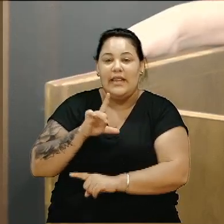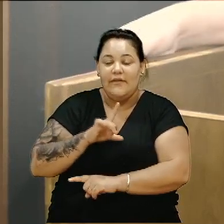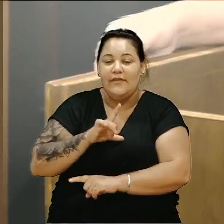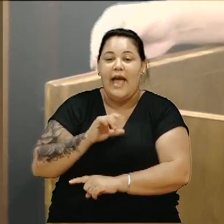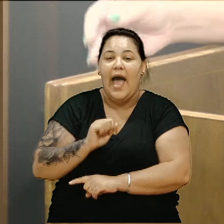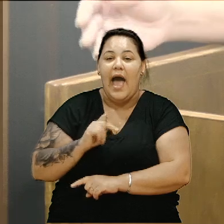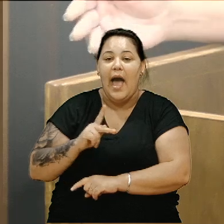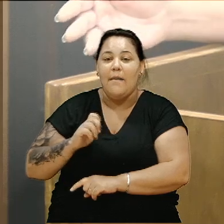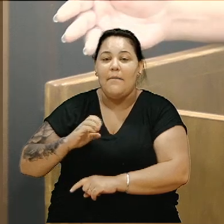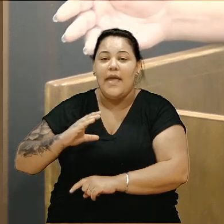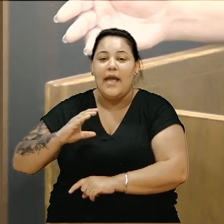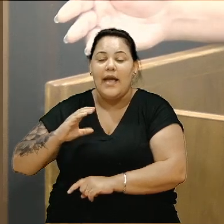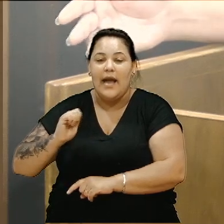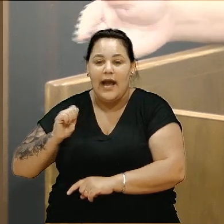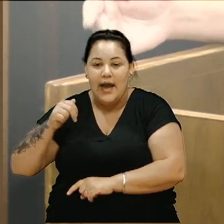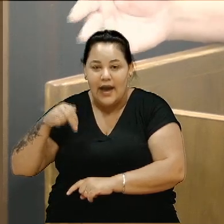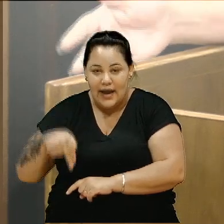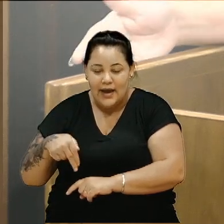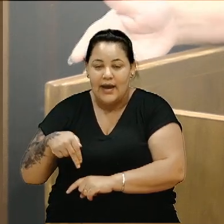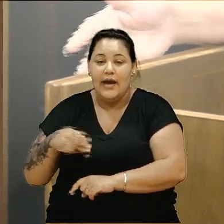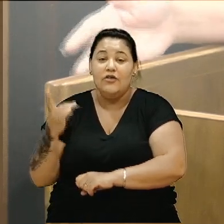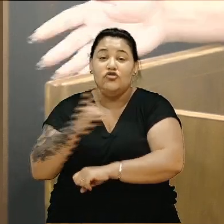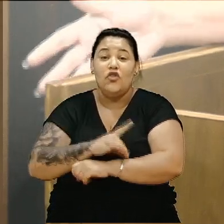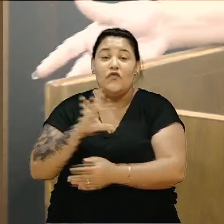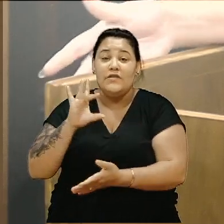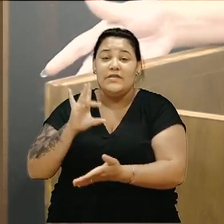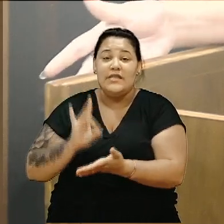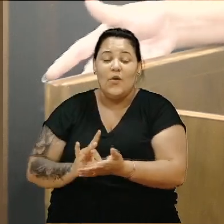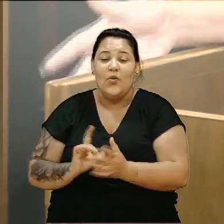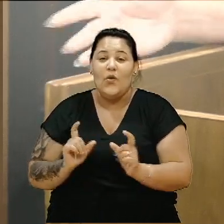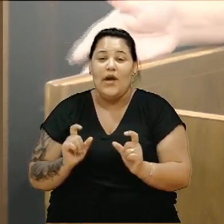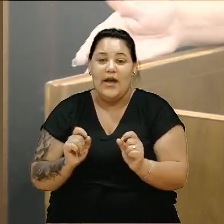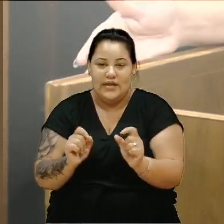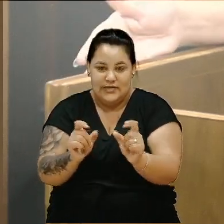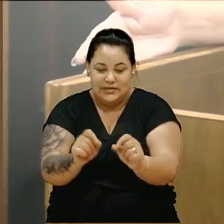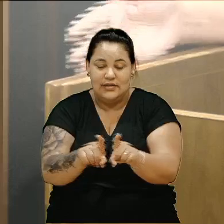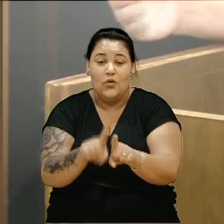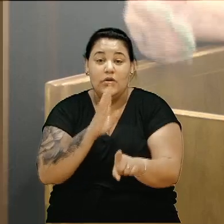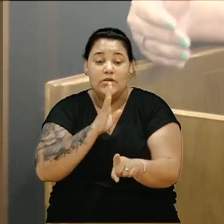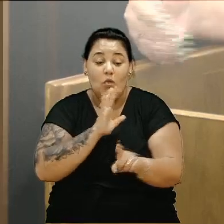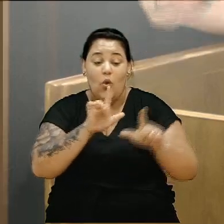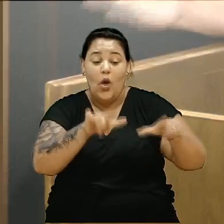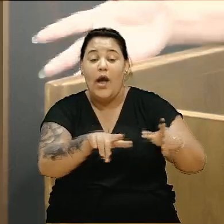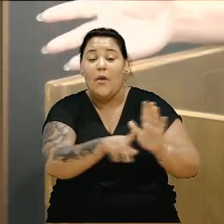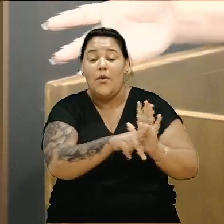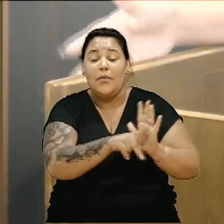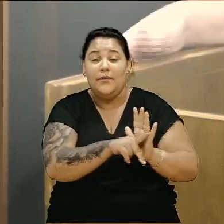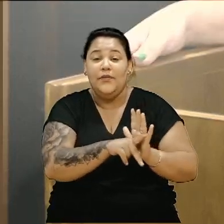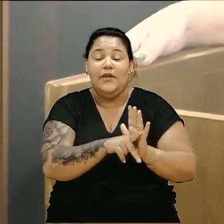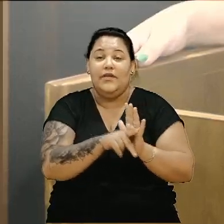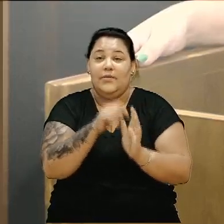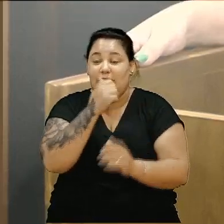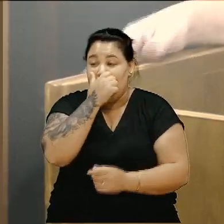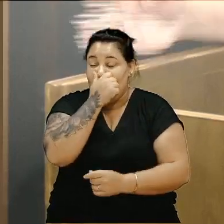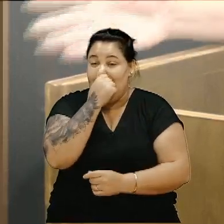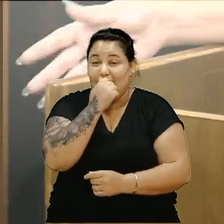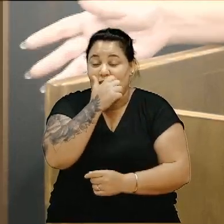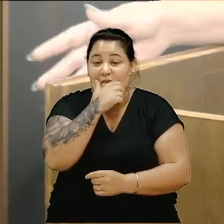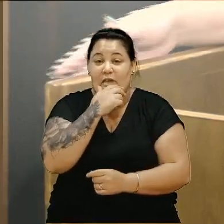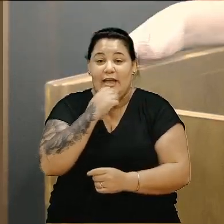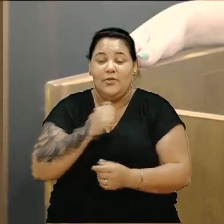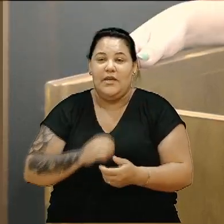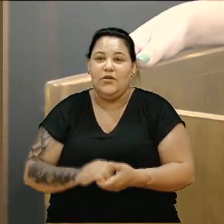Câncer. Eu conheci a sede própria da APECAM, eu não conhecia ela de agora, conhecia ela antes. Um